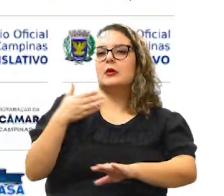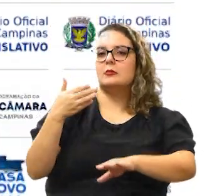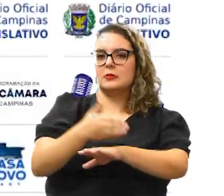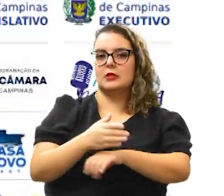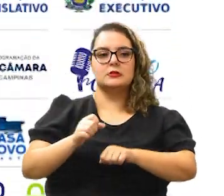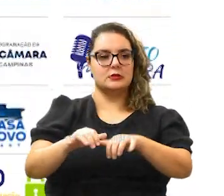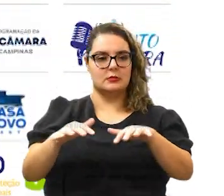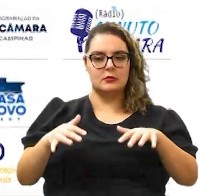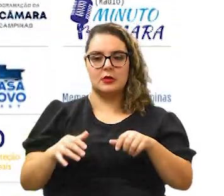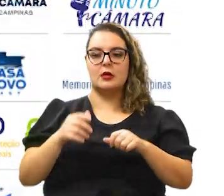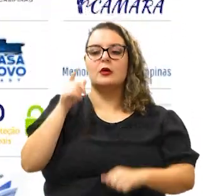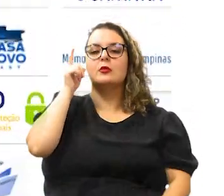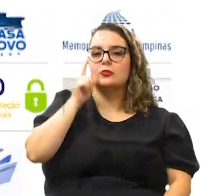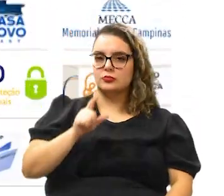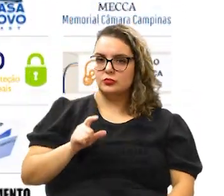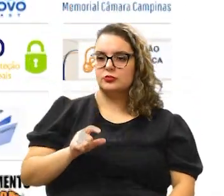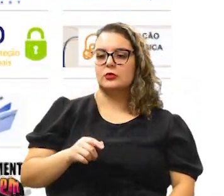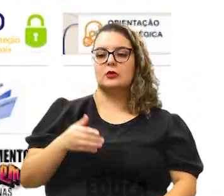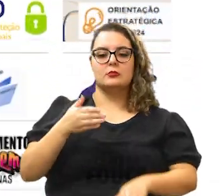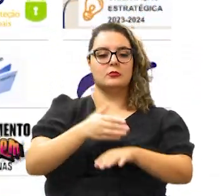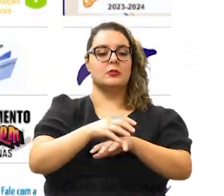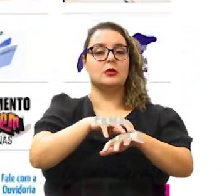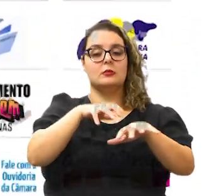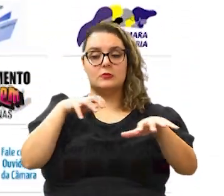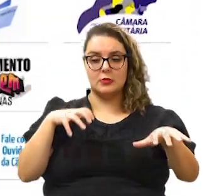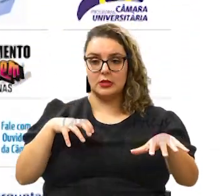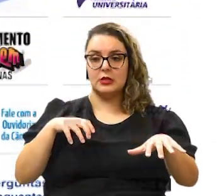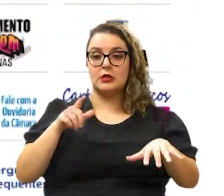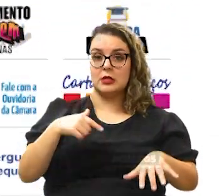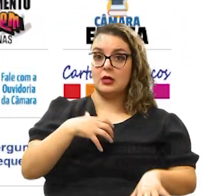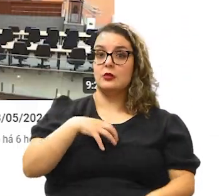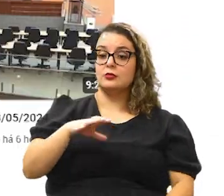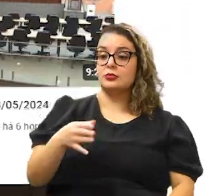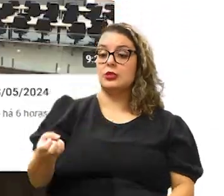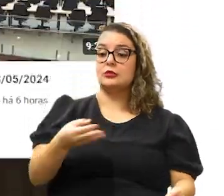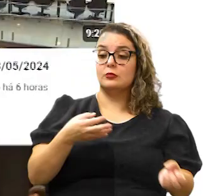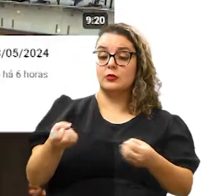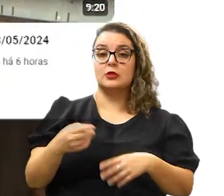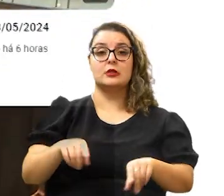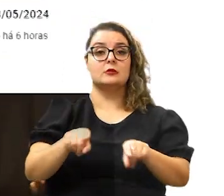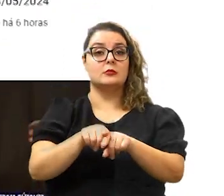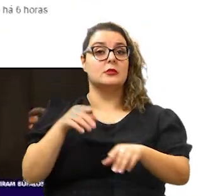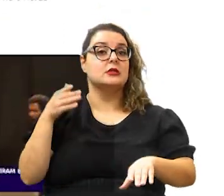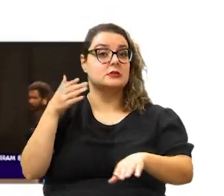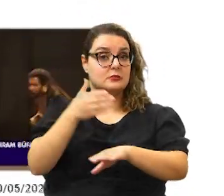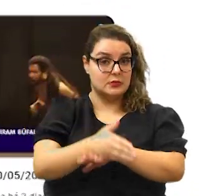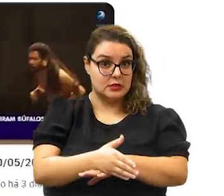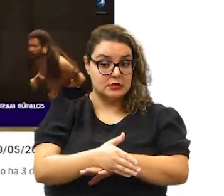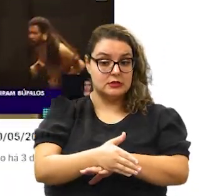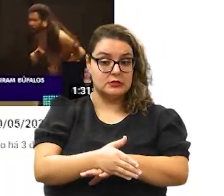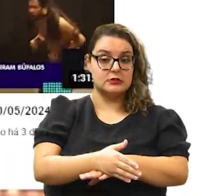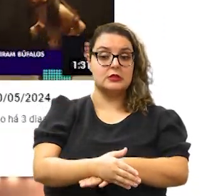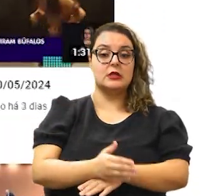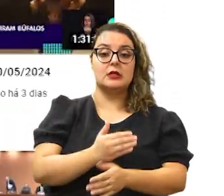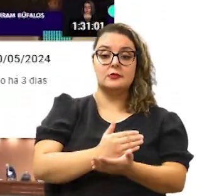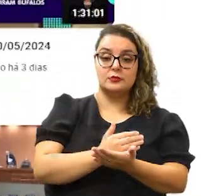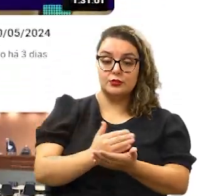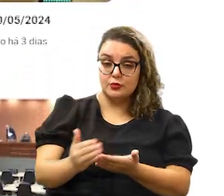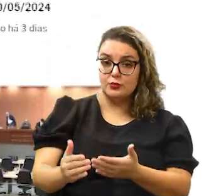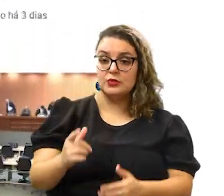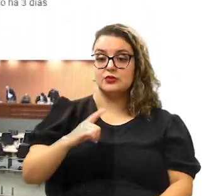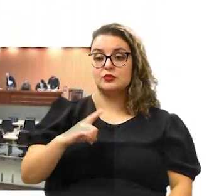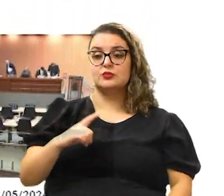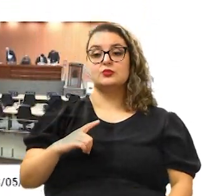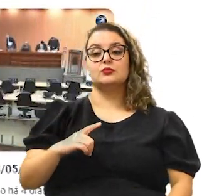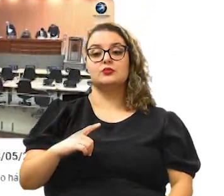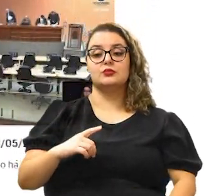moderna também dessa participação. Então, lá no início a gente tem a Câmara funcionando numa casa, num ambiente particular,